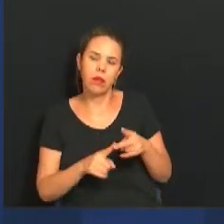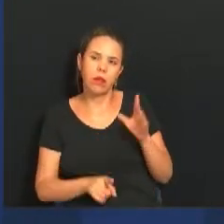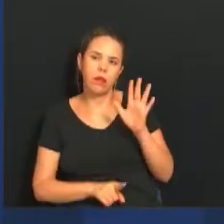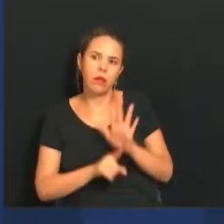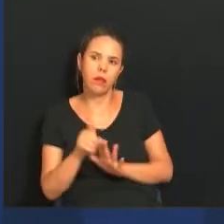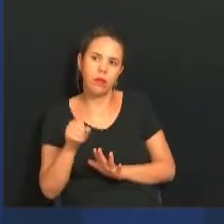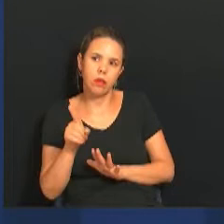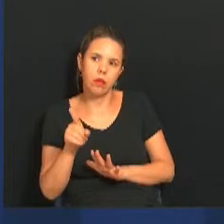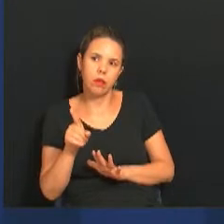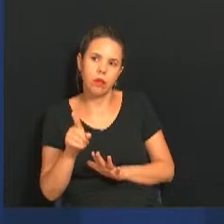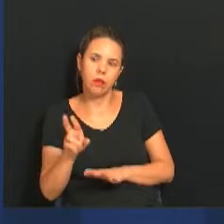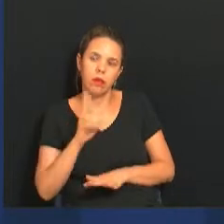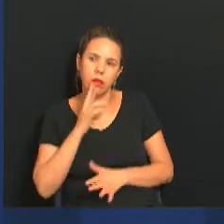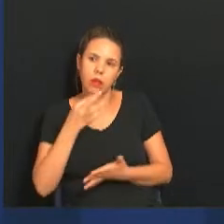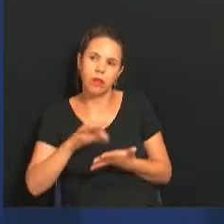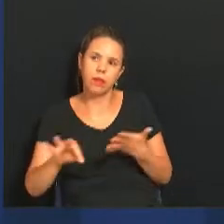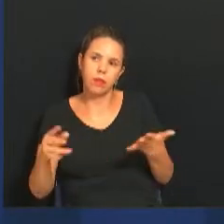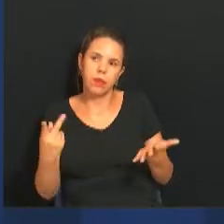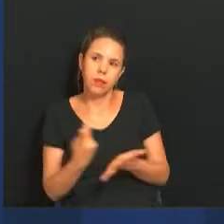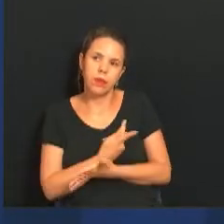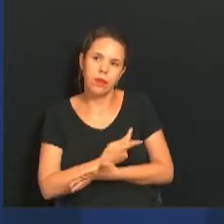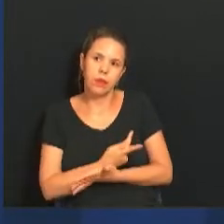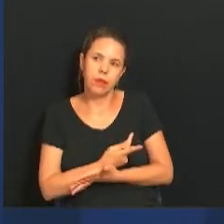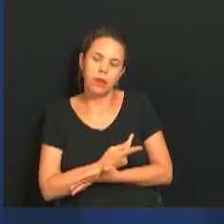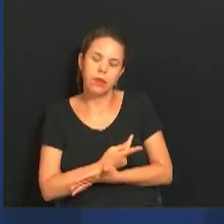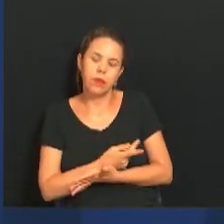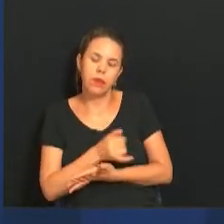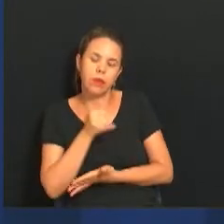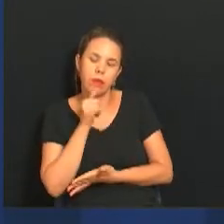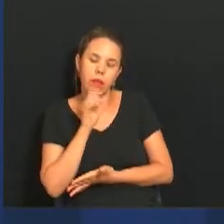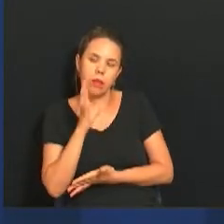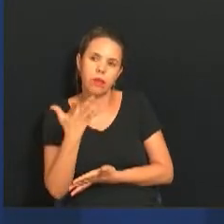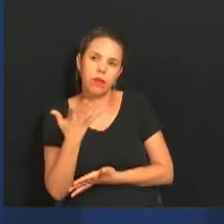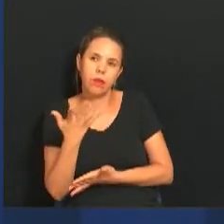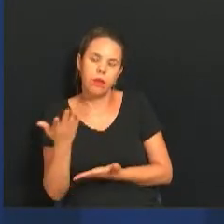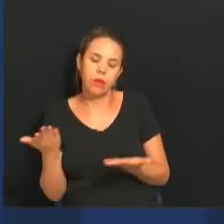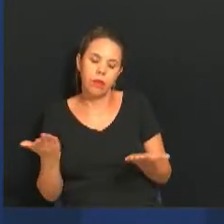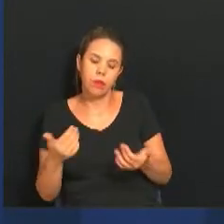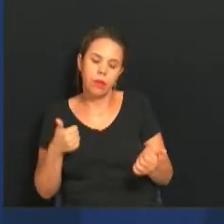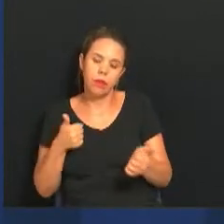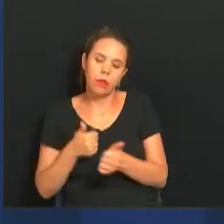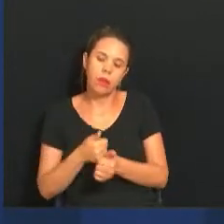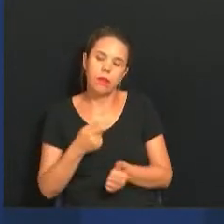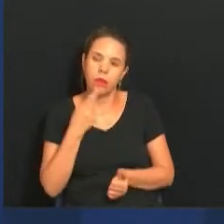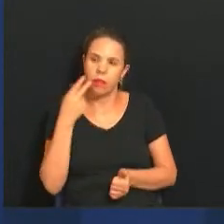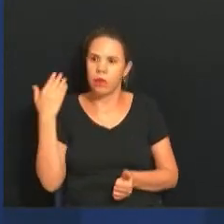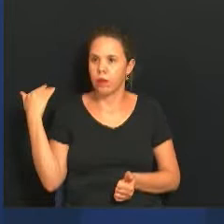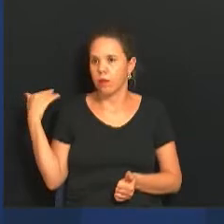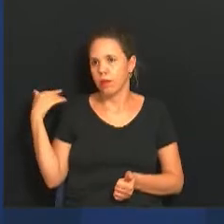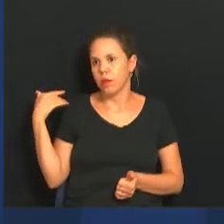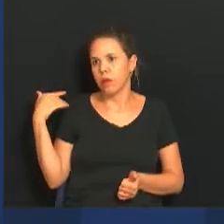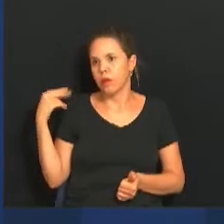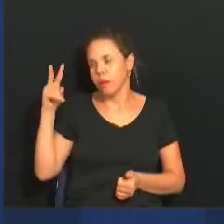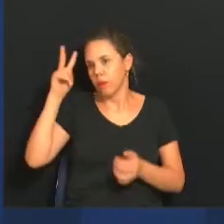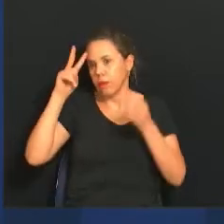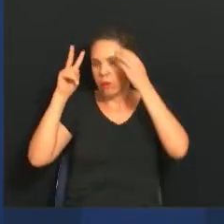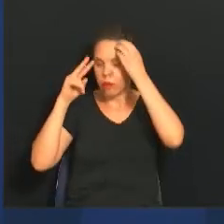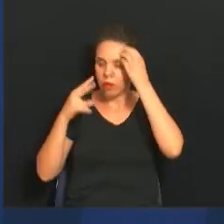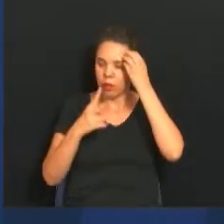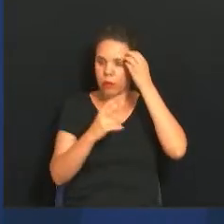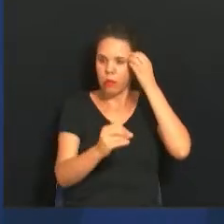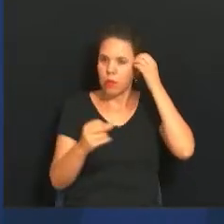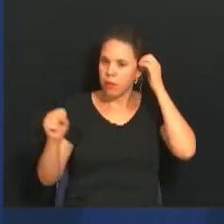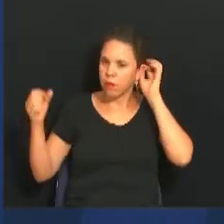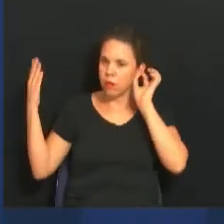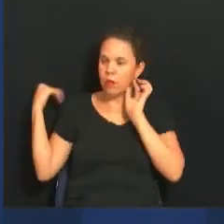aí você me corrige se eu estiver equivocado. Mas recentemente, eu falo recentemente do ponto de vista histórico, em 2008,